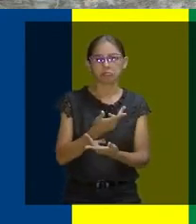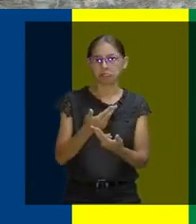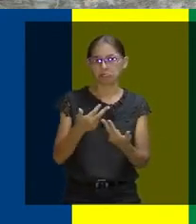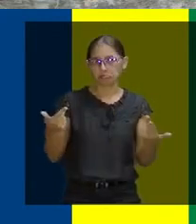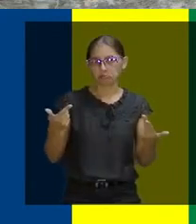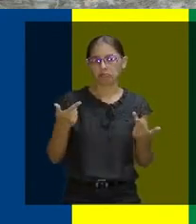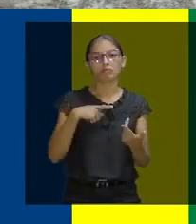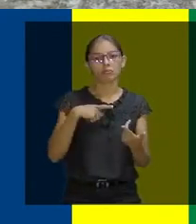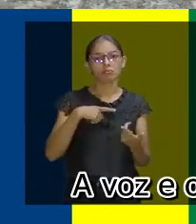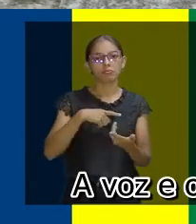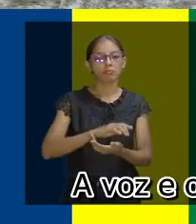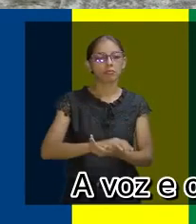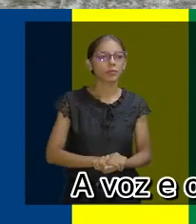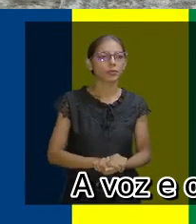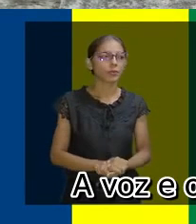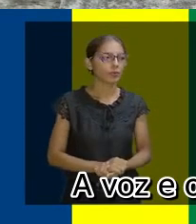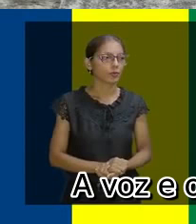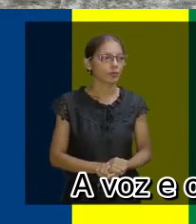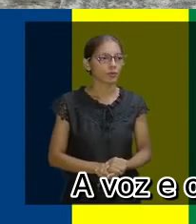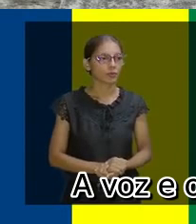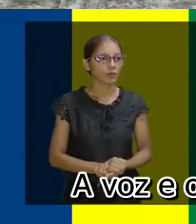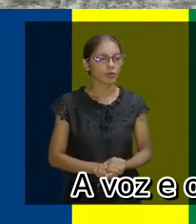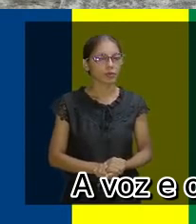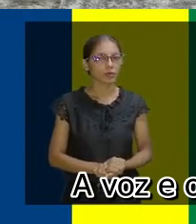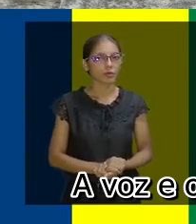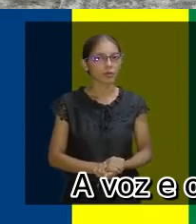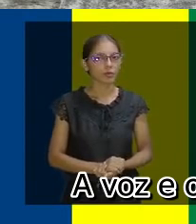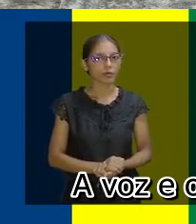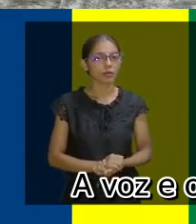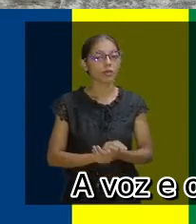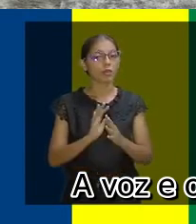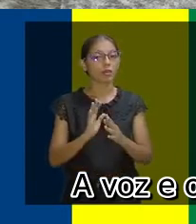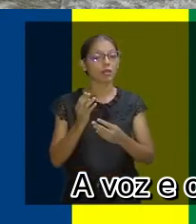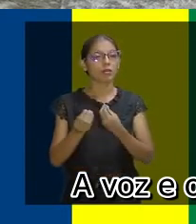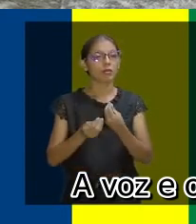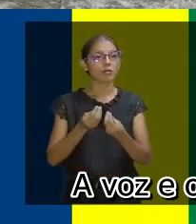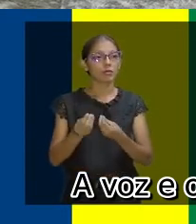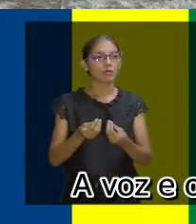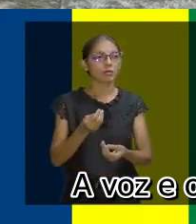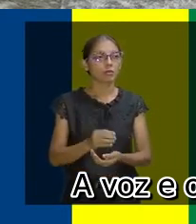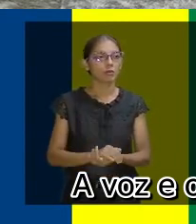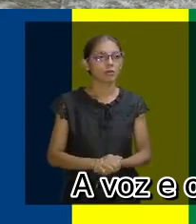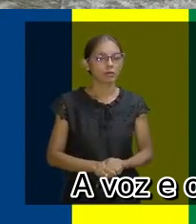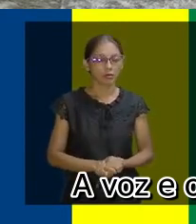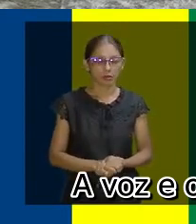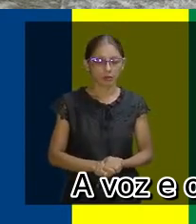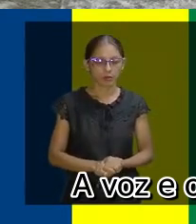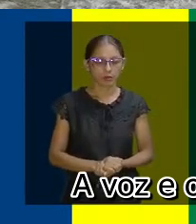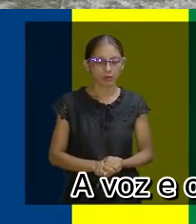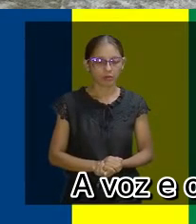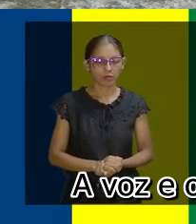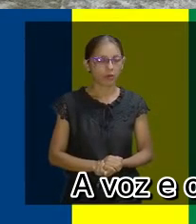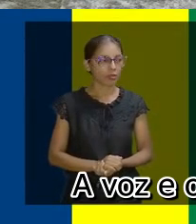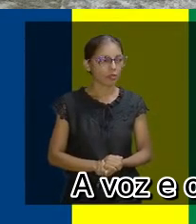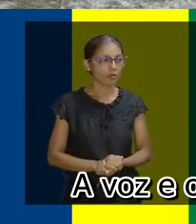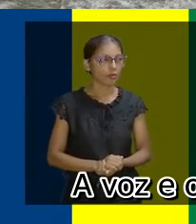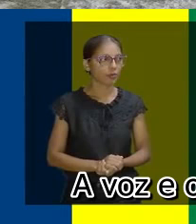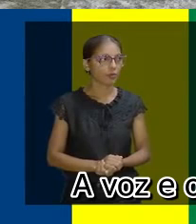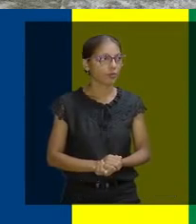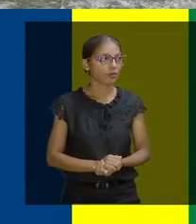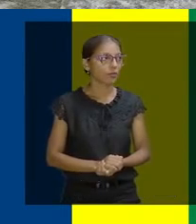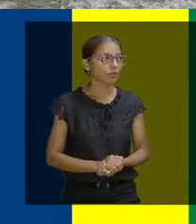discriminação. A voz e os óculos que vêm das ruas não estão pedindo nada além